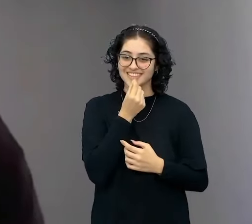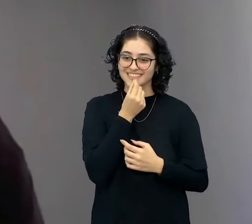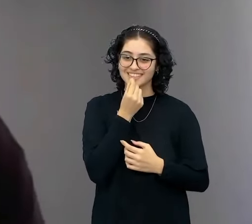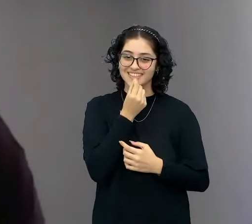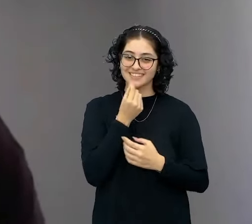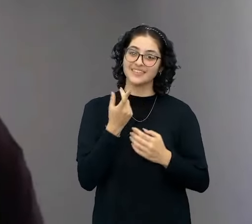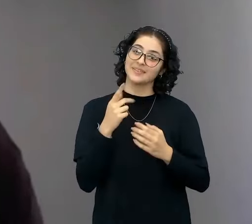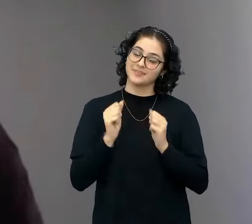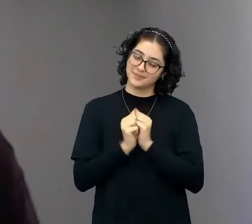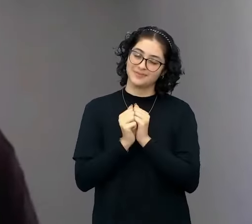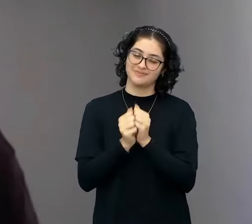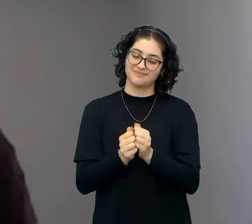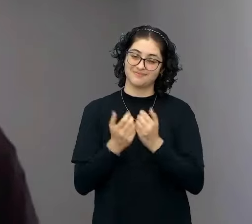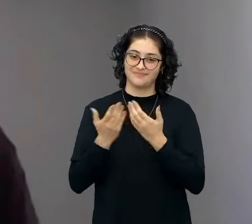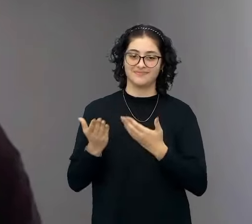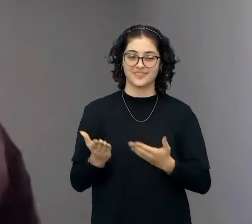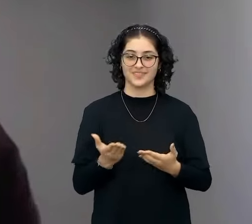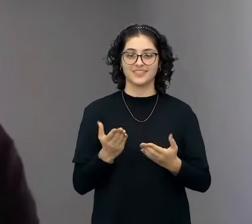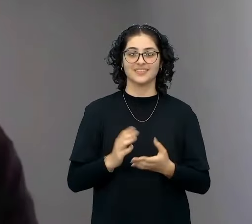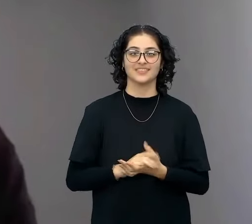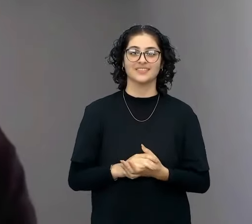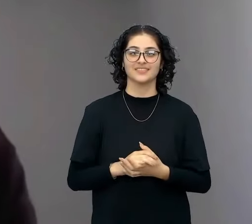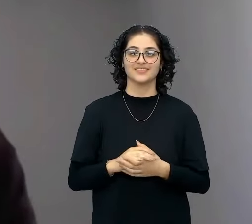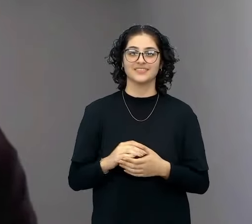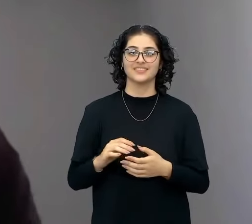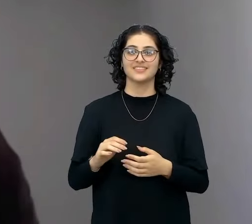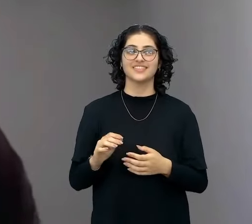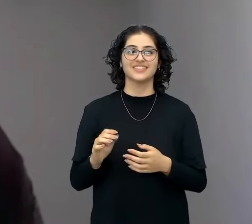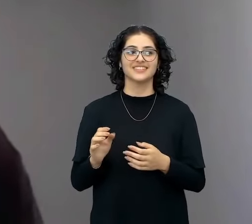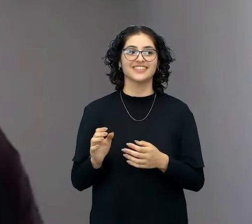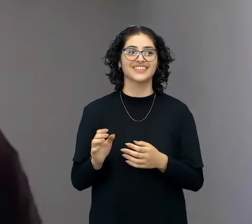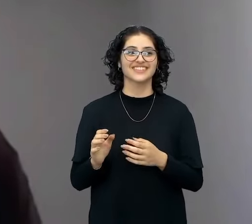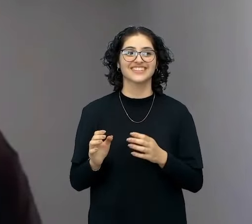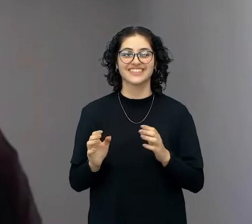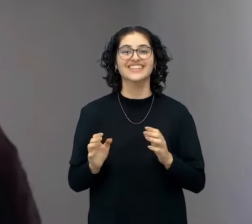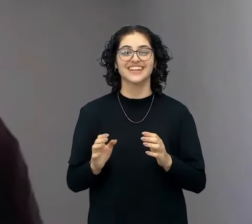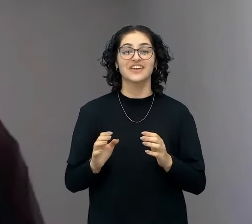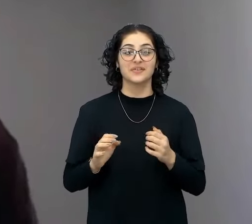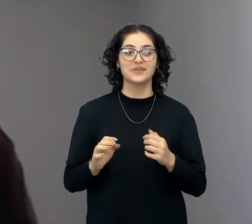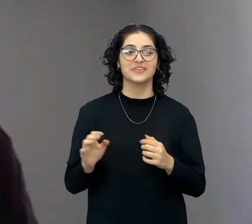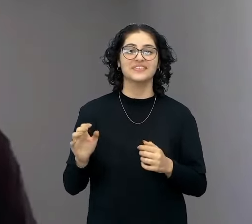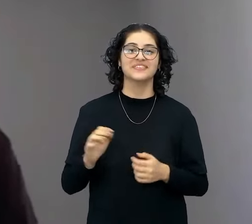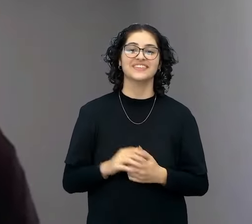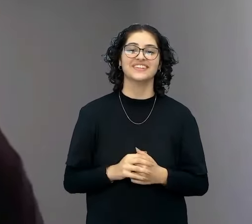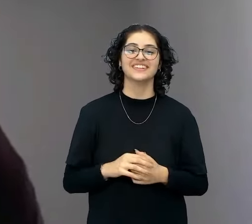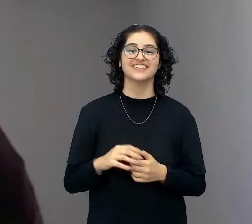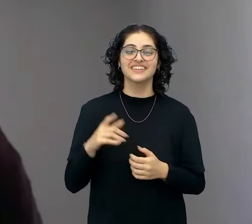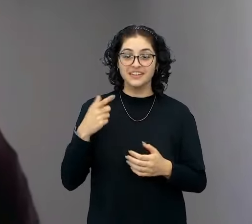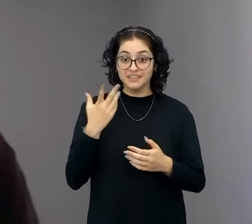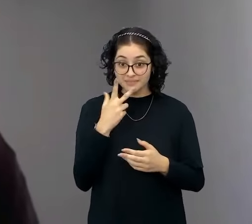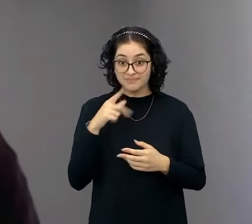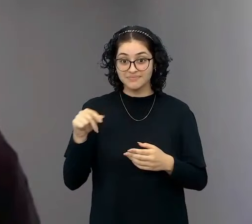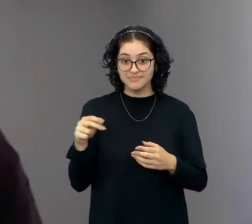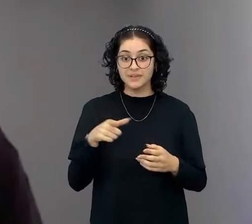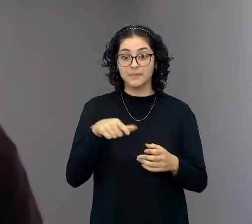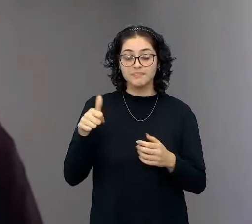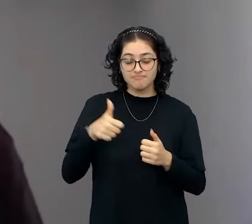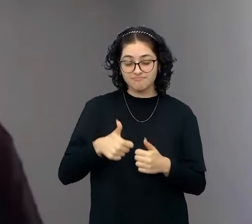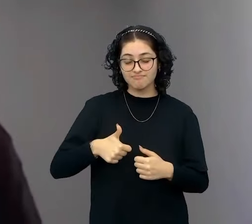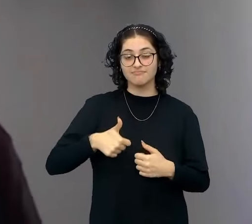com vocês, vermelho. Uso uns brincos pequenininhos, né, sempre gosto de brincos, sempre gostei de brincos